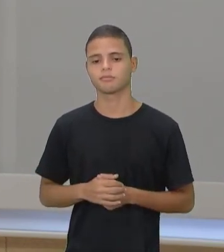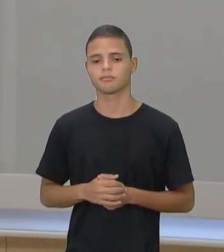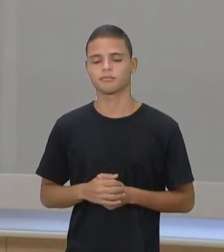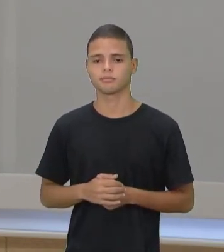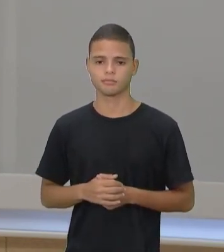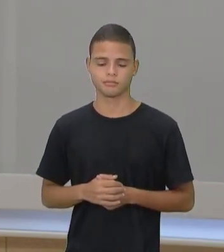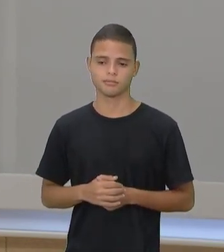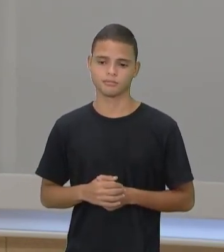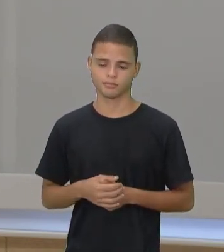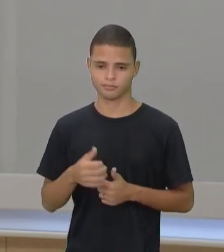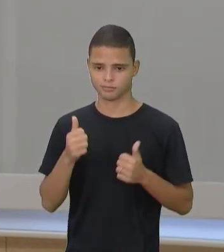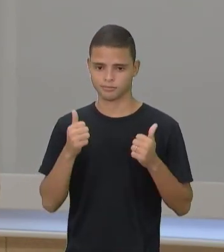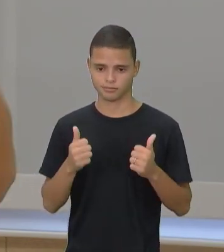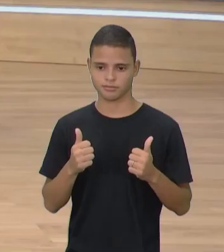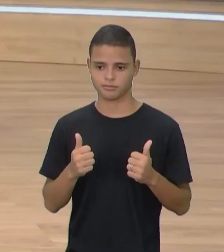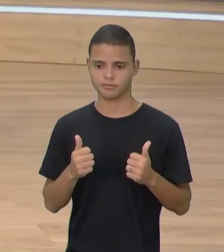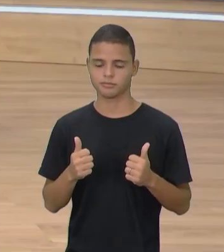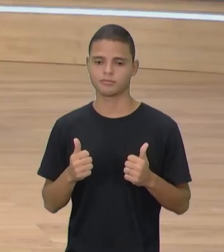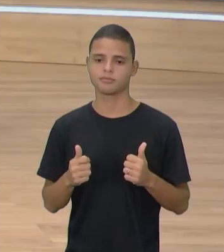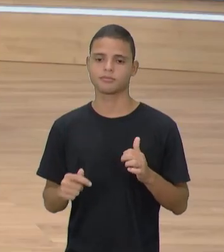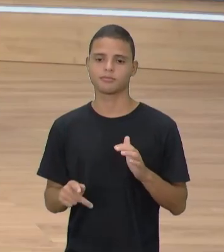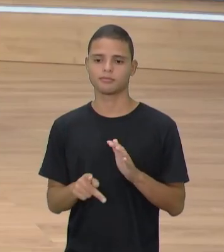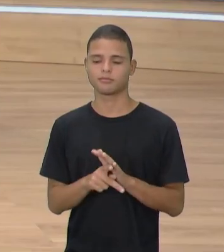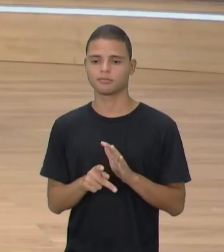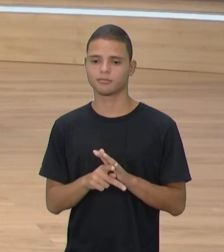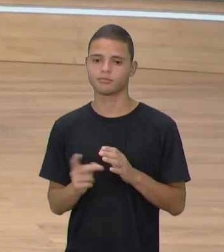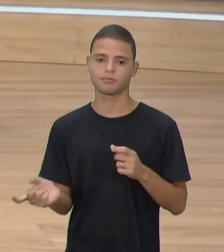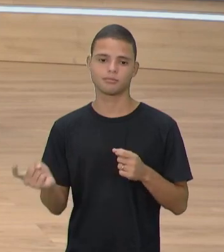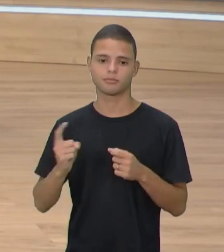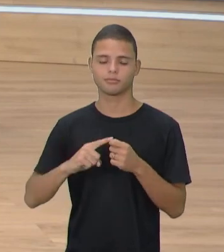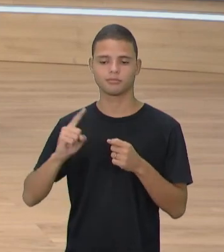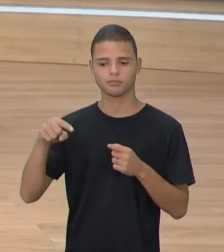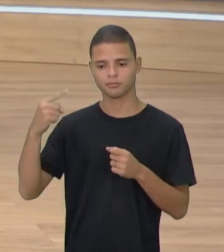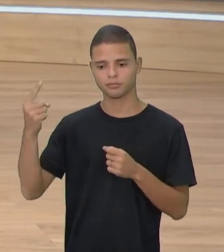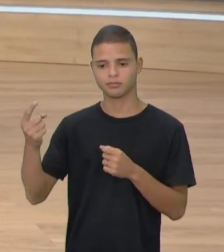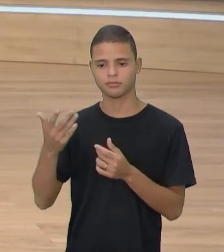de recursos e sustentabilidade.